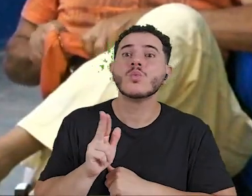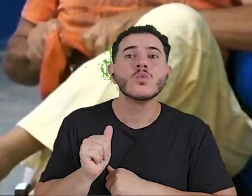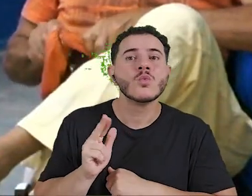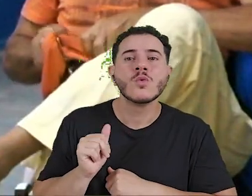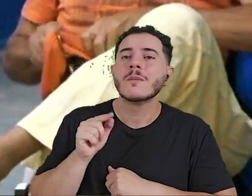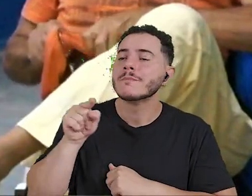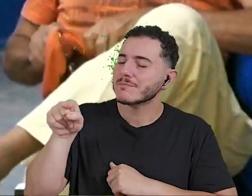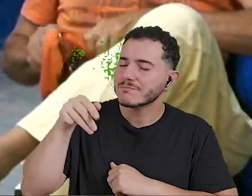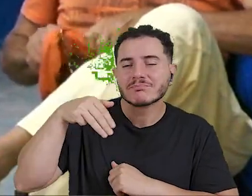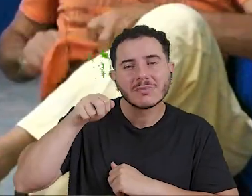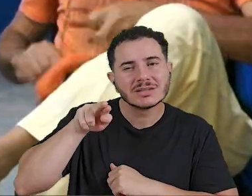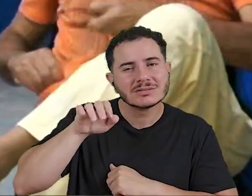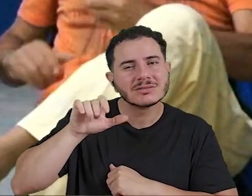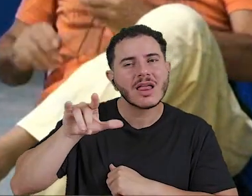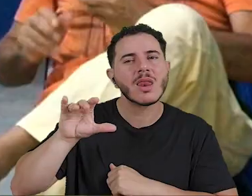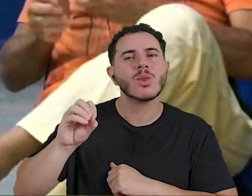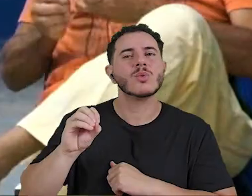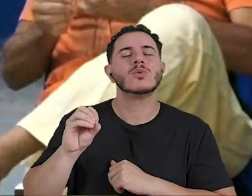Nunca, nunca, nunca.